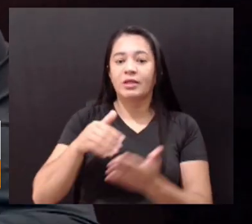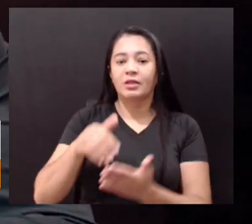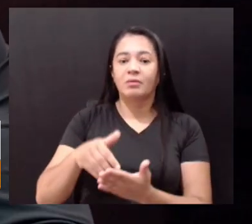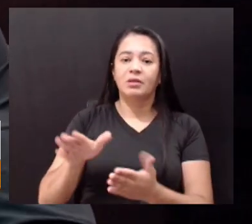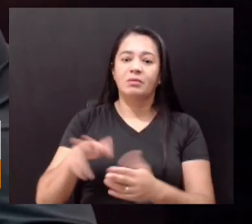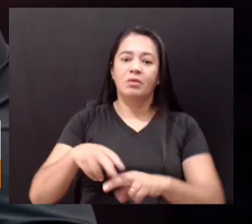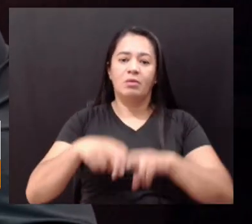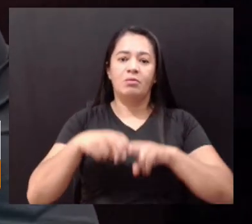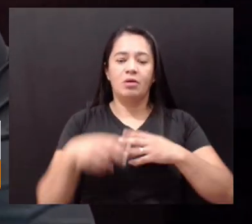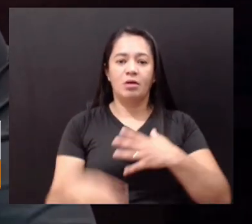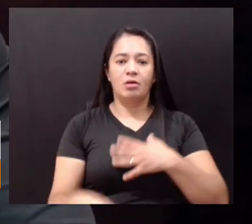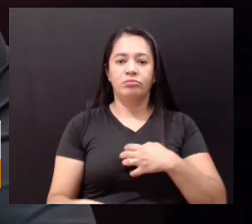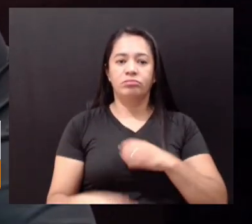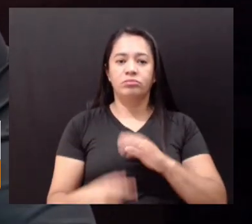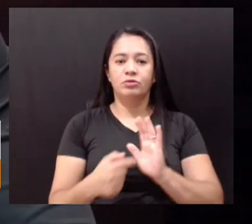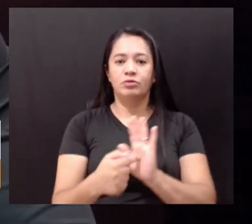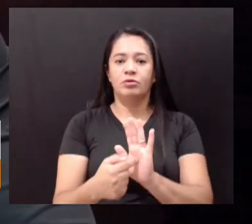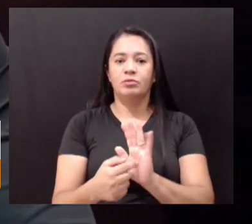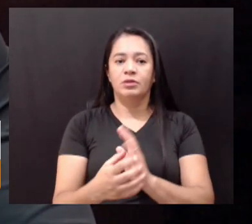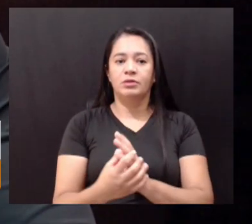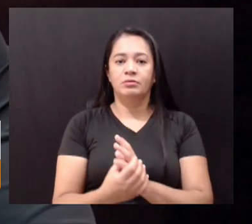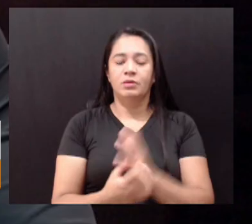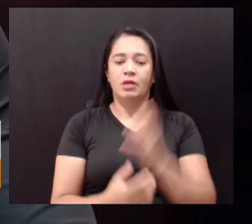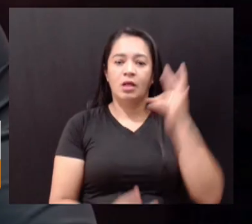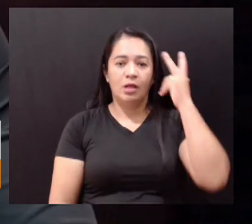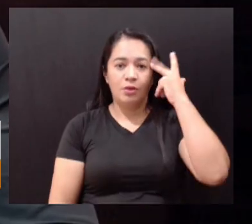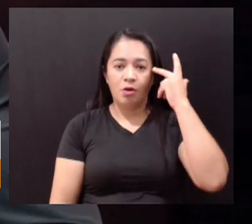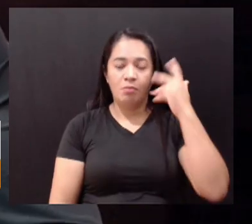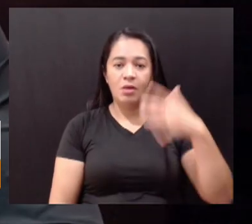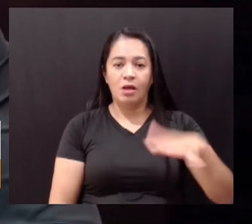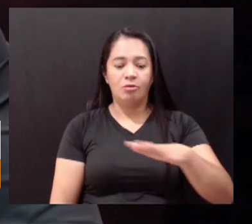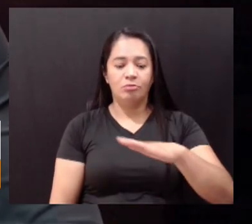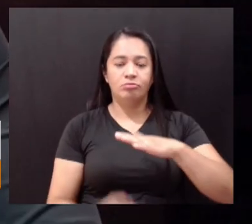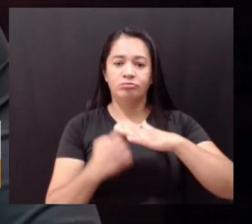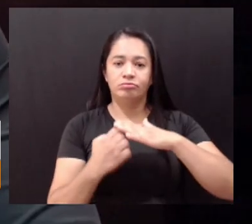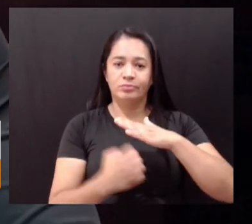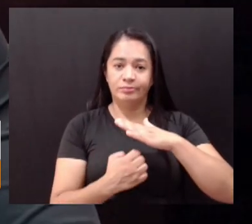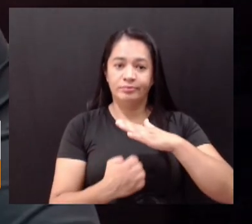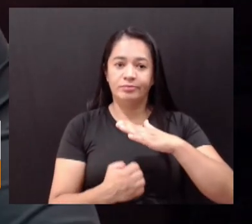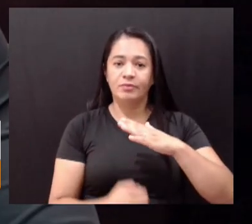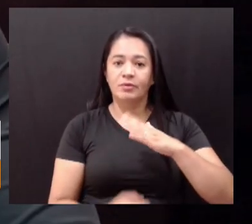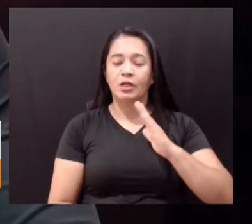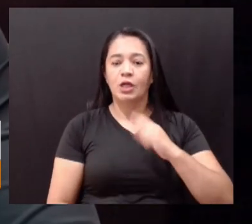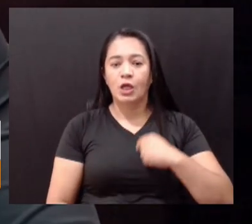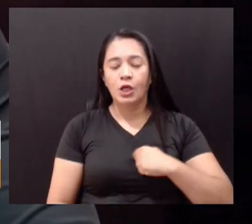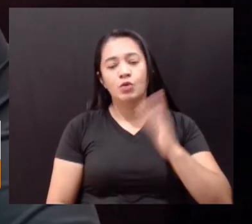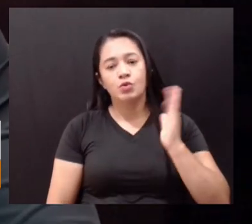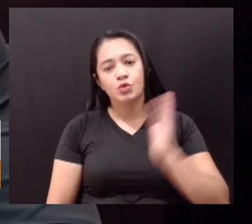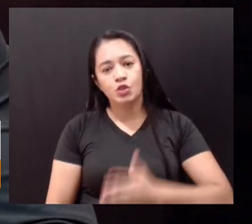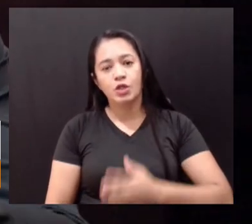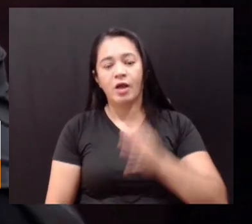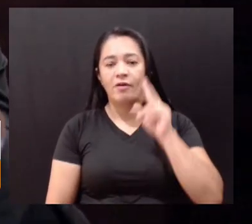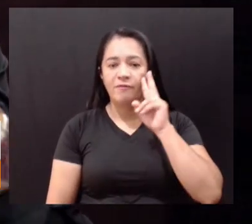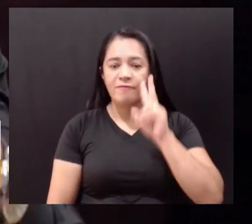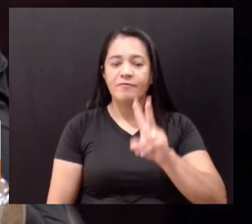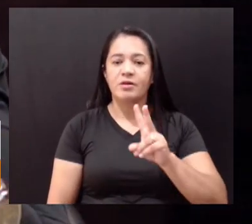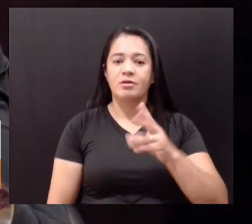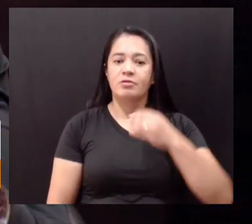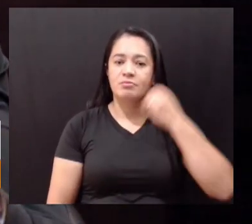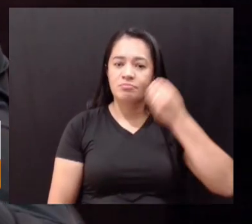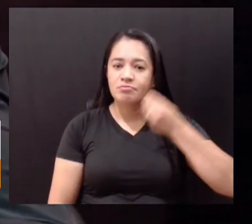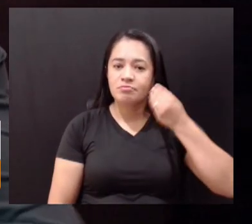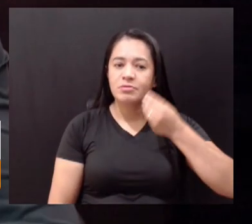bastante comum nas organizações, né, então eu já vivenciei algumas situações que de fato, as regras do jogo